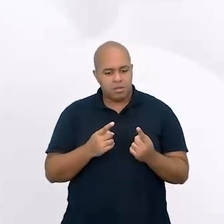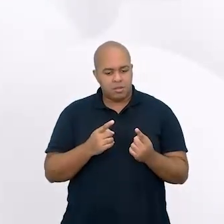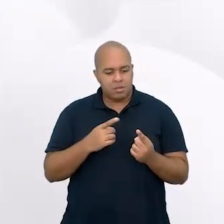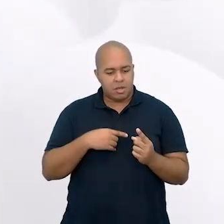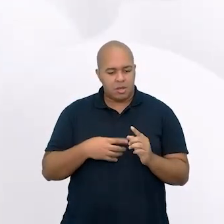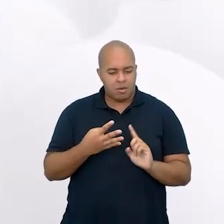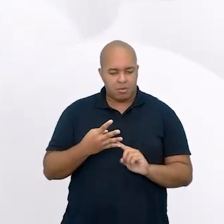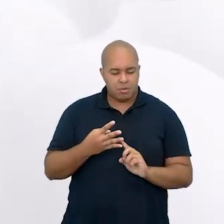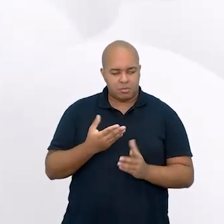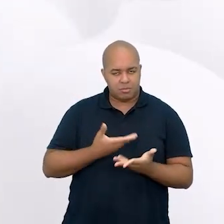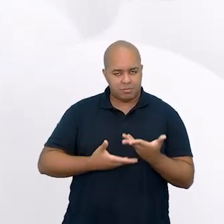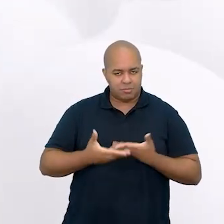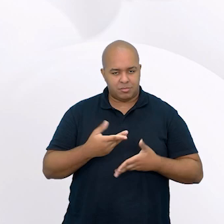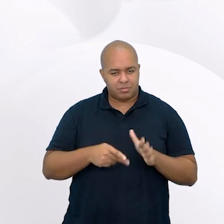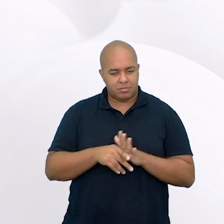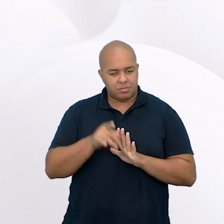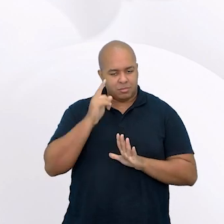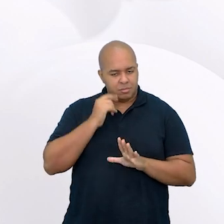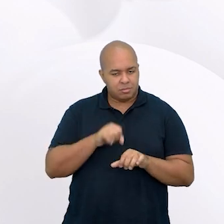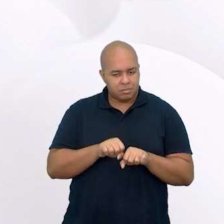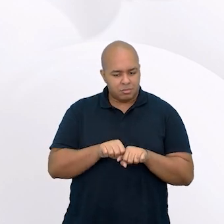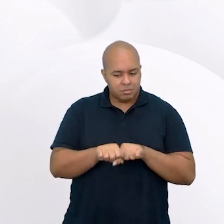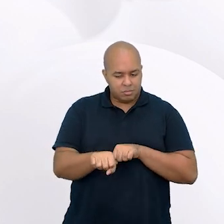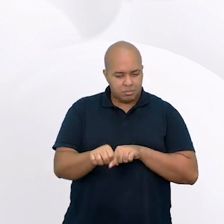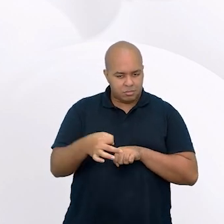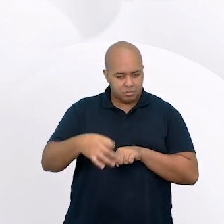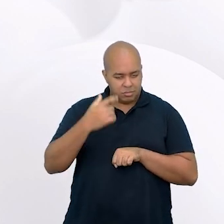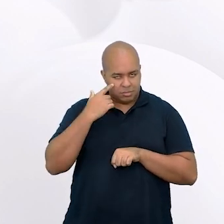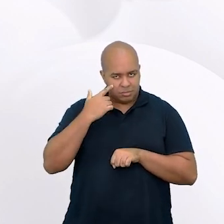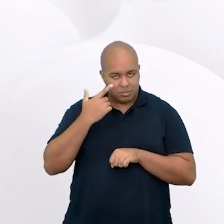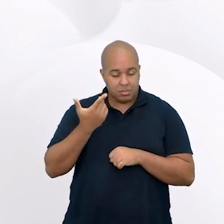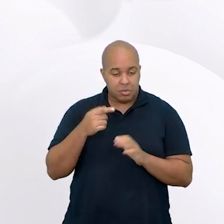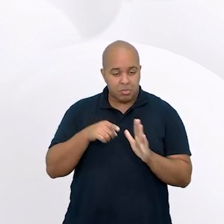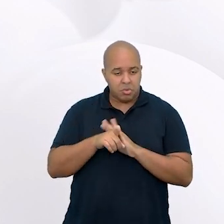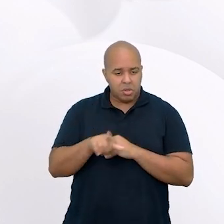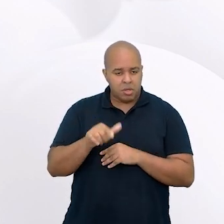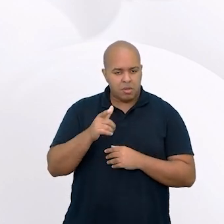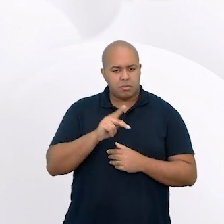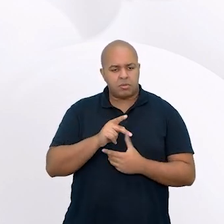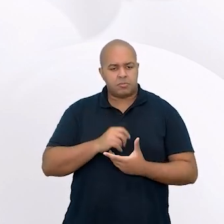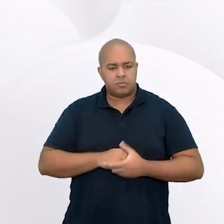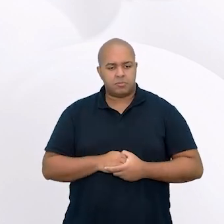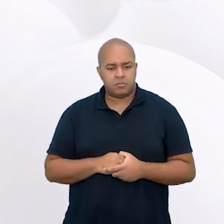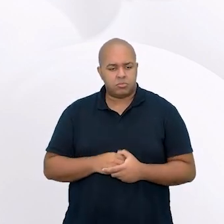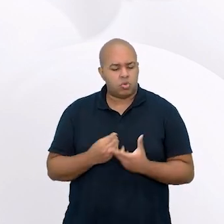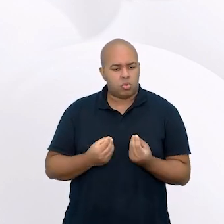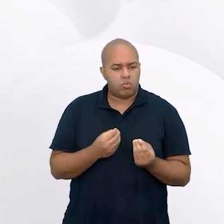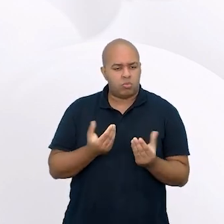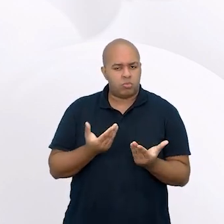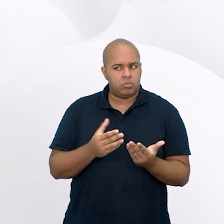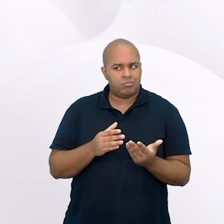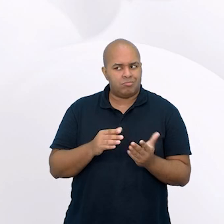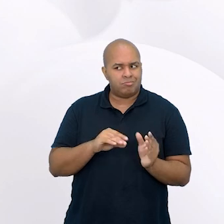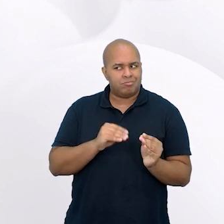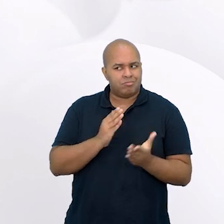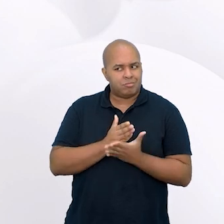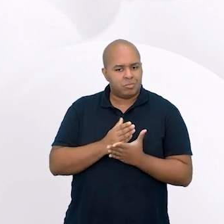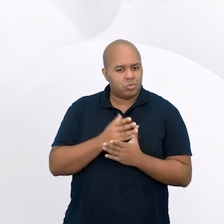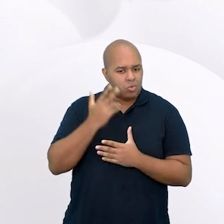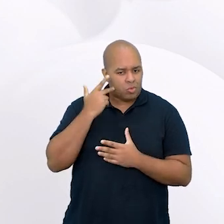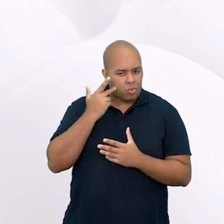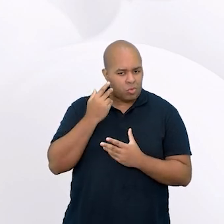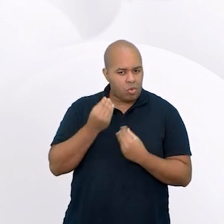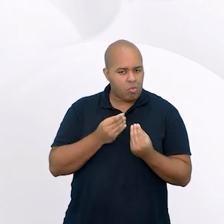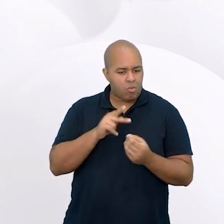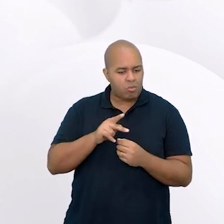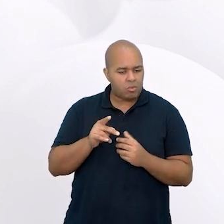a quarta interação da formação, né? A pergunta é, professores, como sair do tradicional, né?